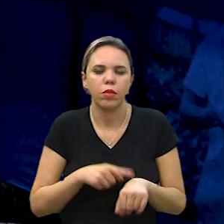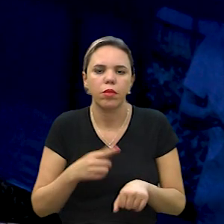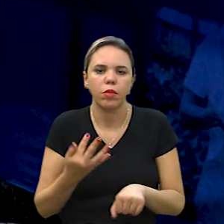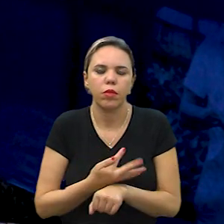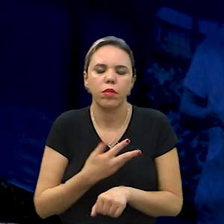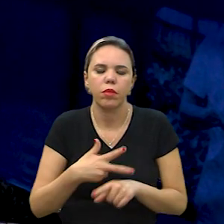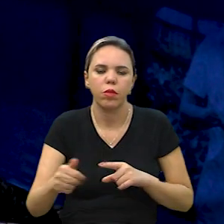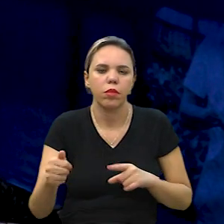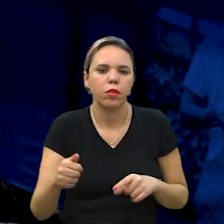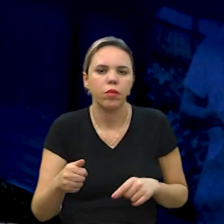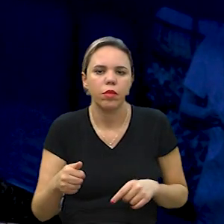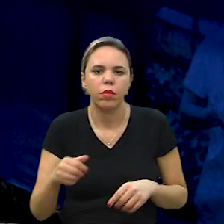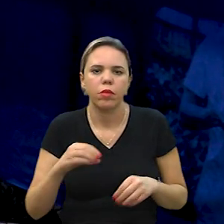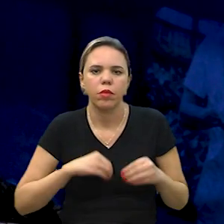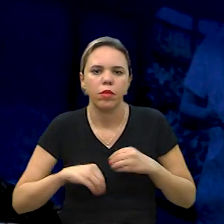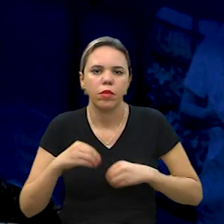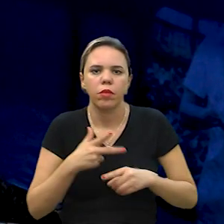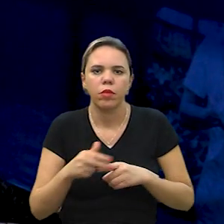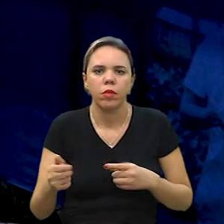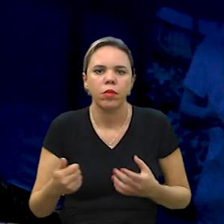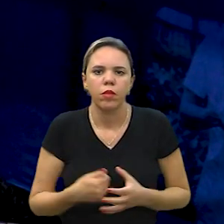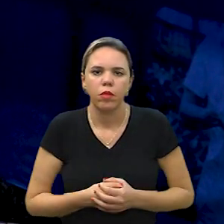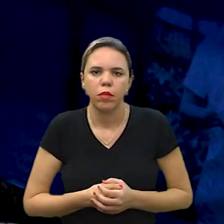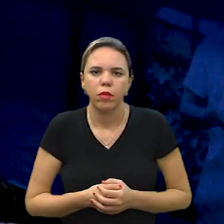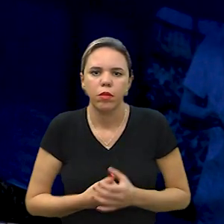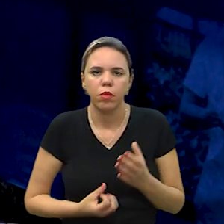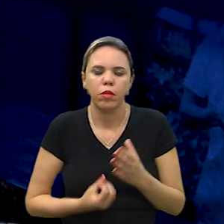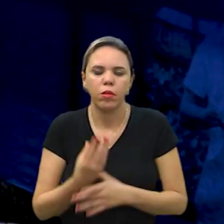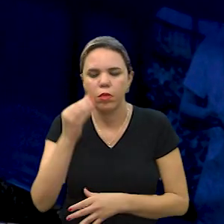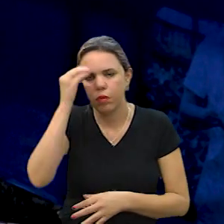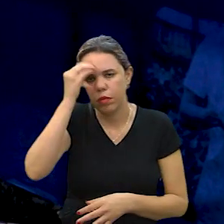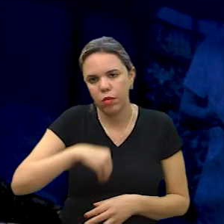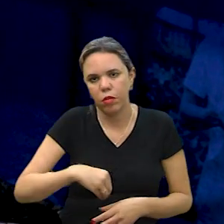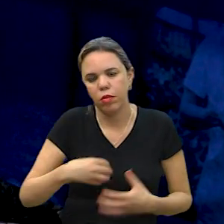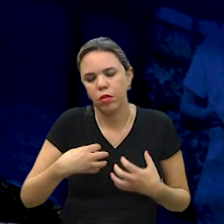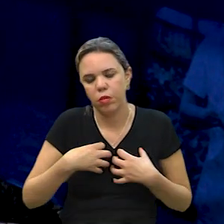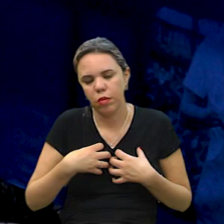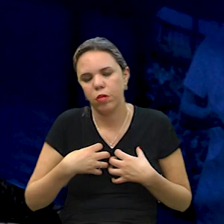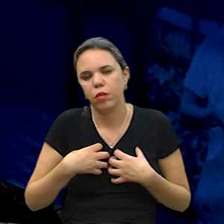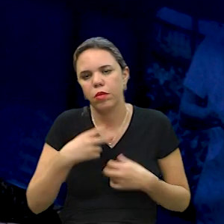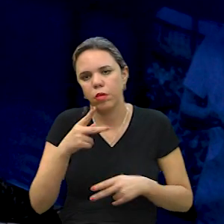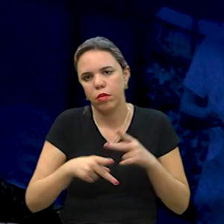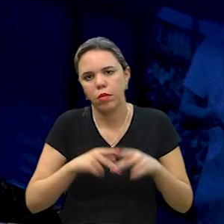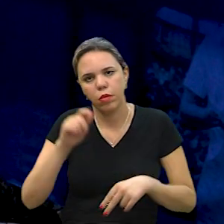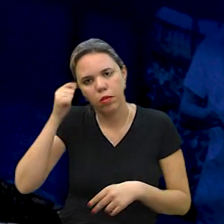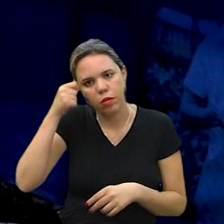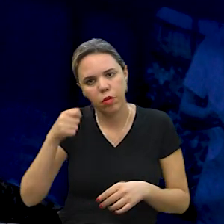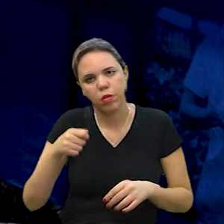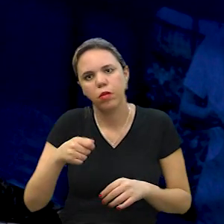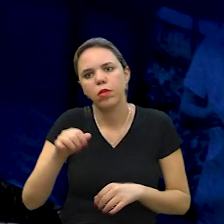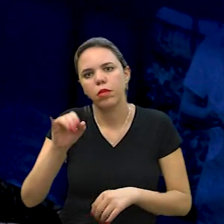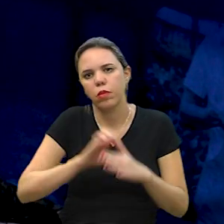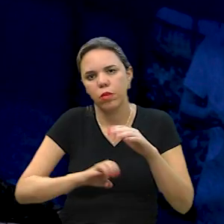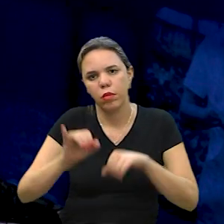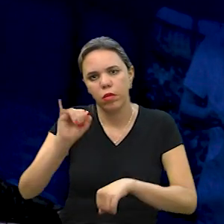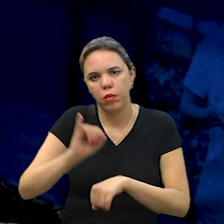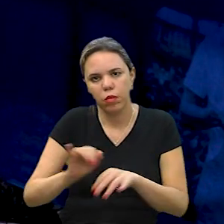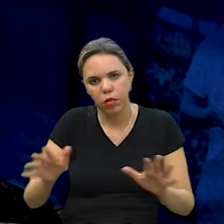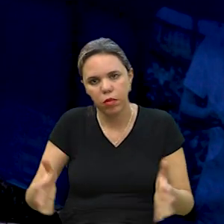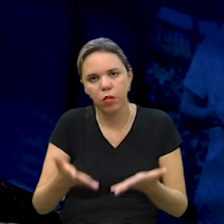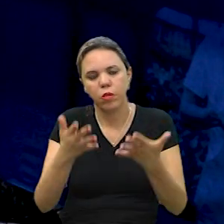esse momento passar. Gera depressão, gera desestímulo. Então, o Papo da Reafro tem muito disso.